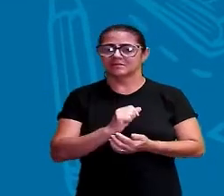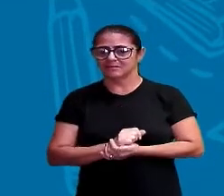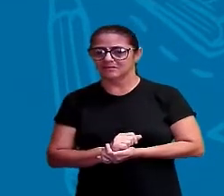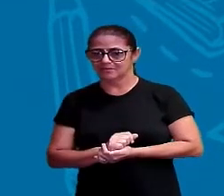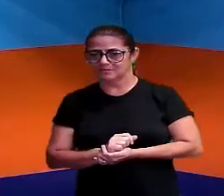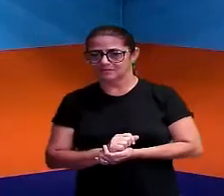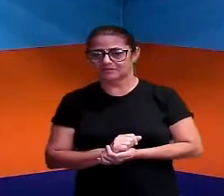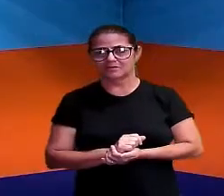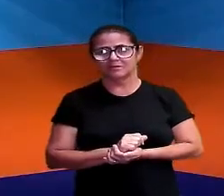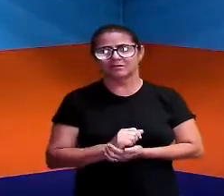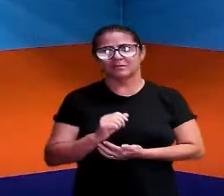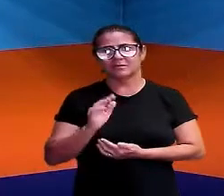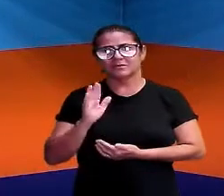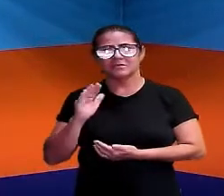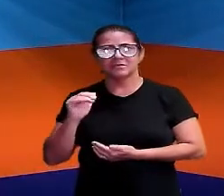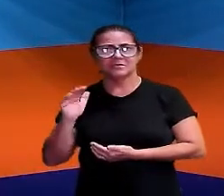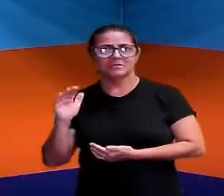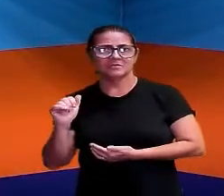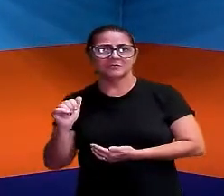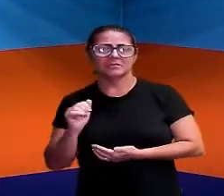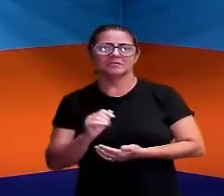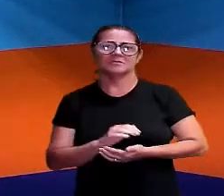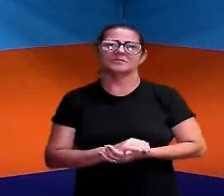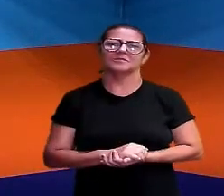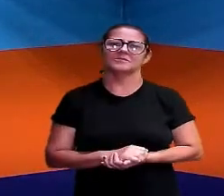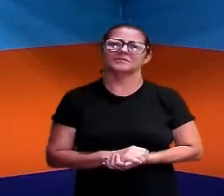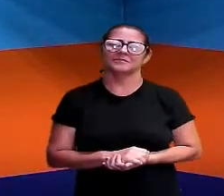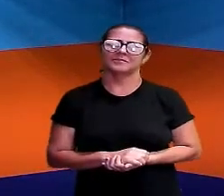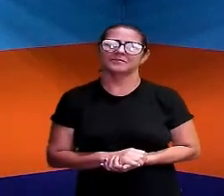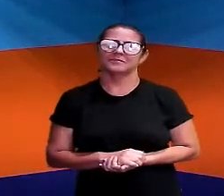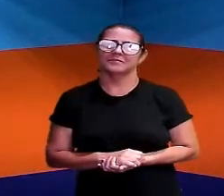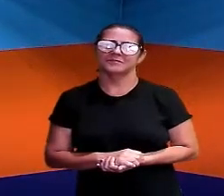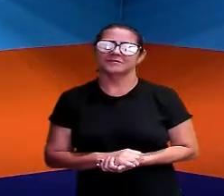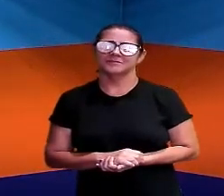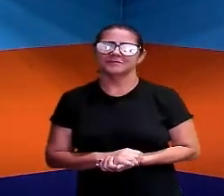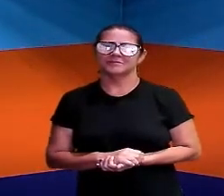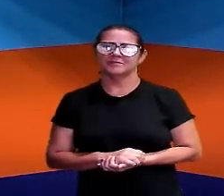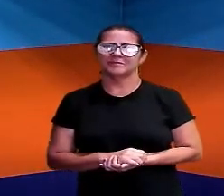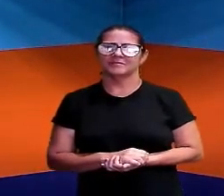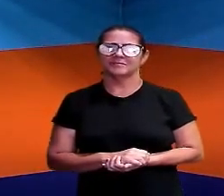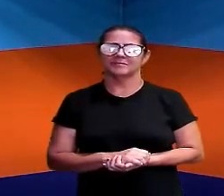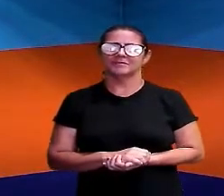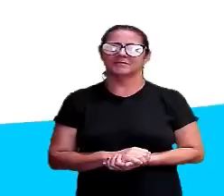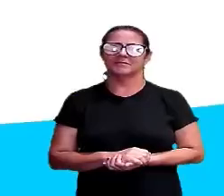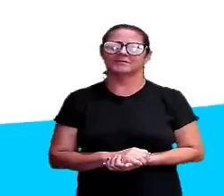Então, ó, kiss, bye bye, até a próxima aula.